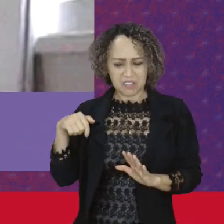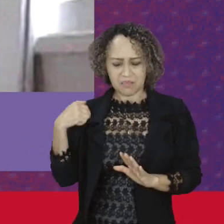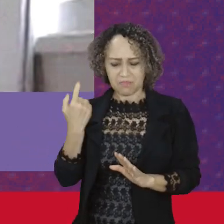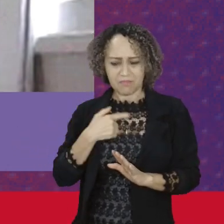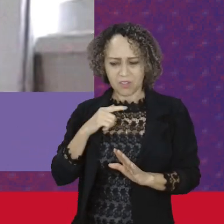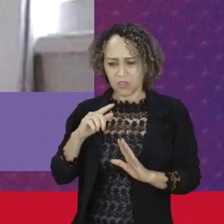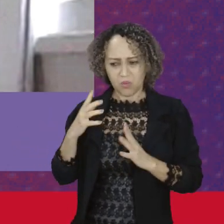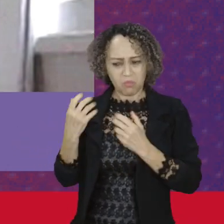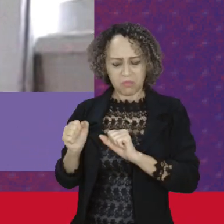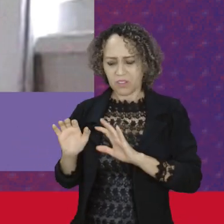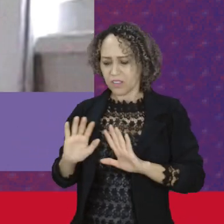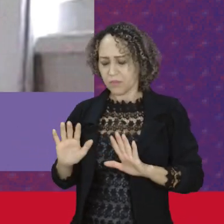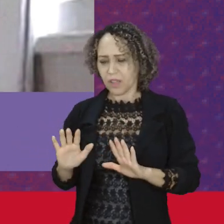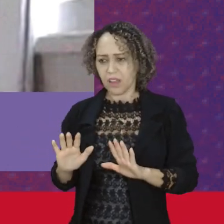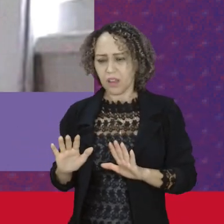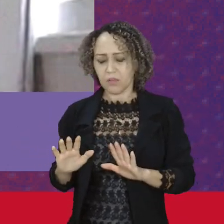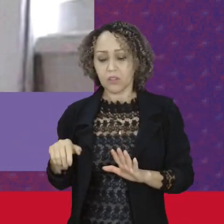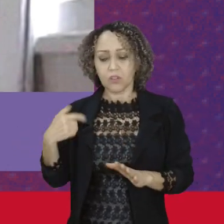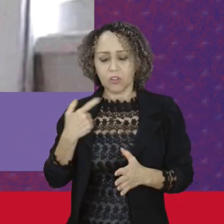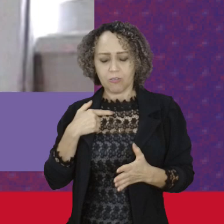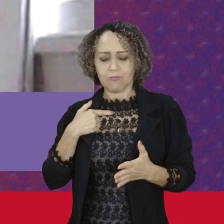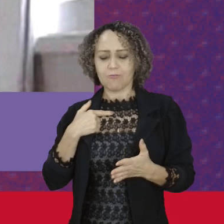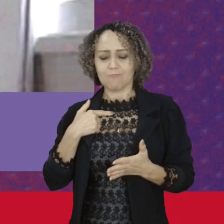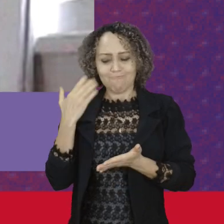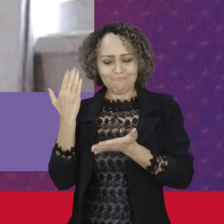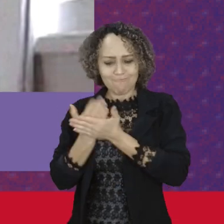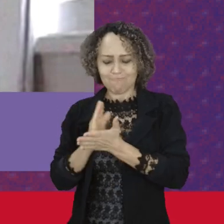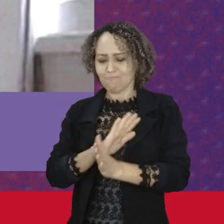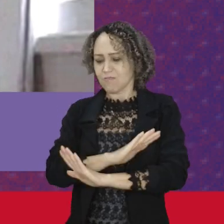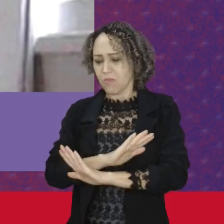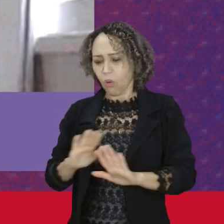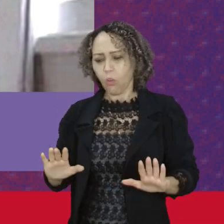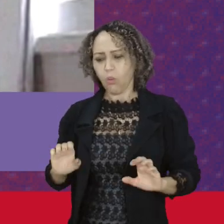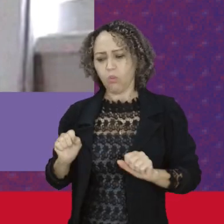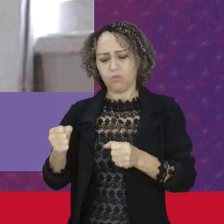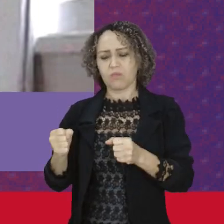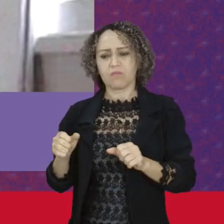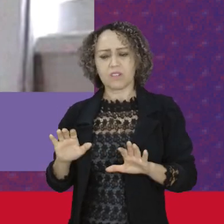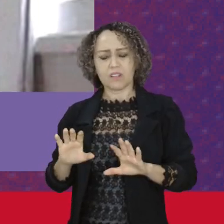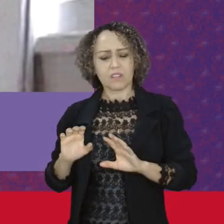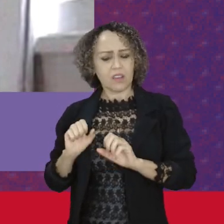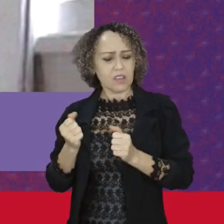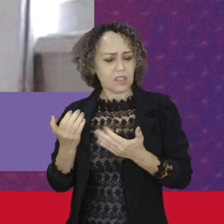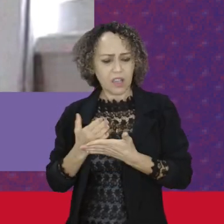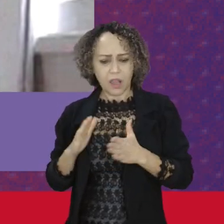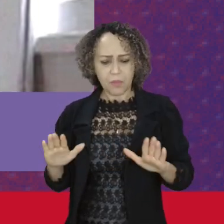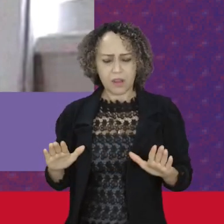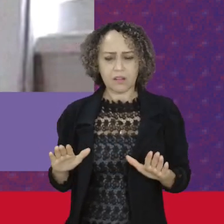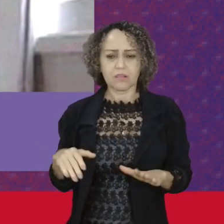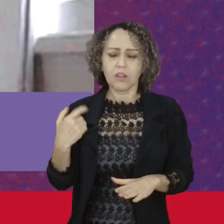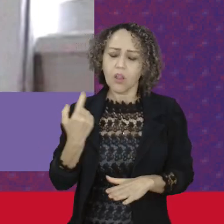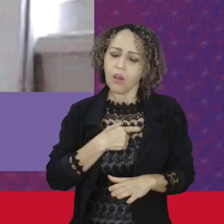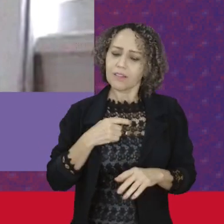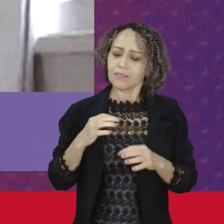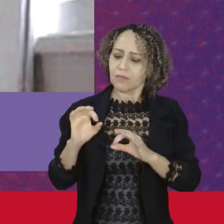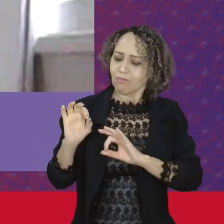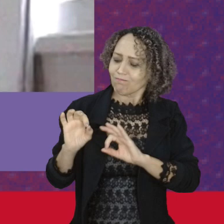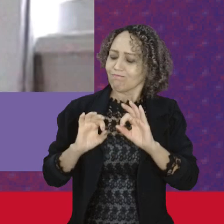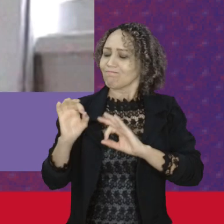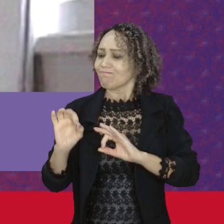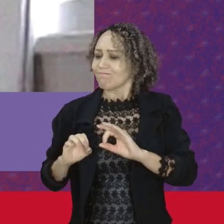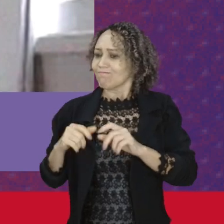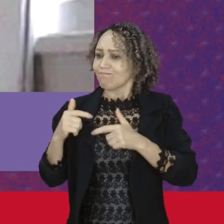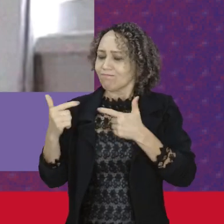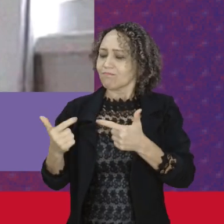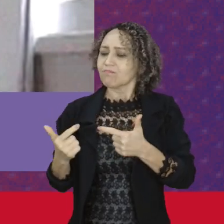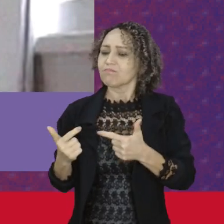essa naturalização que tentam impor e entender como é que isso funciona e se organizar para se colocar no mundo de